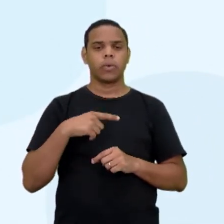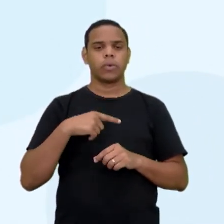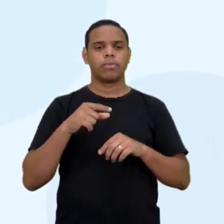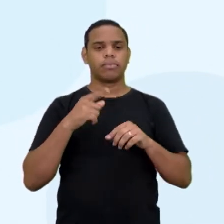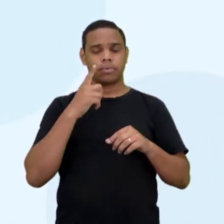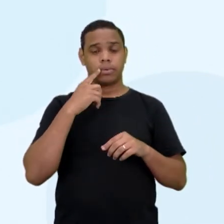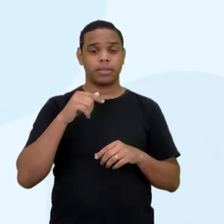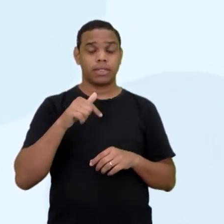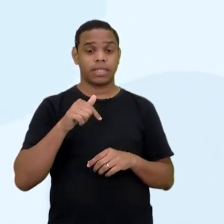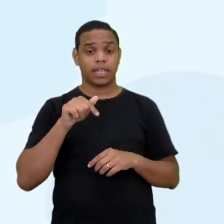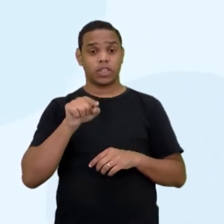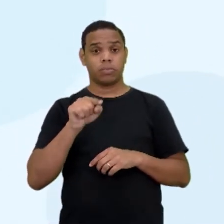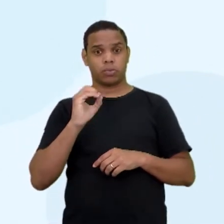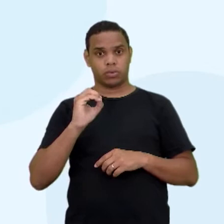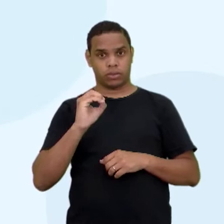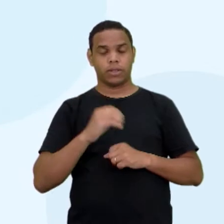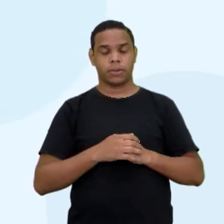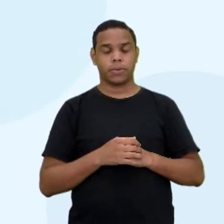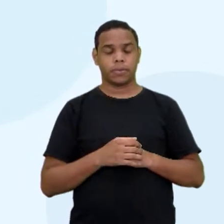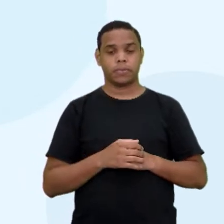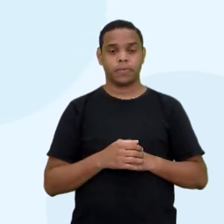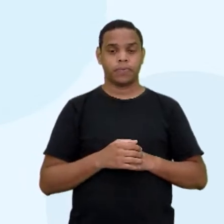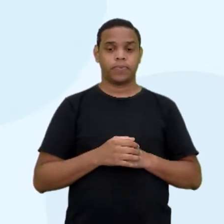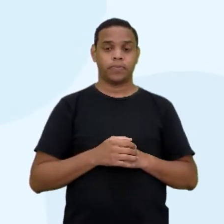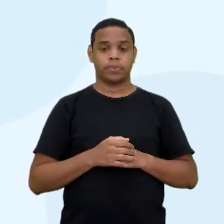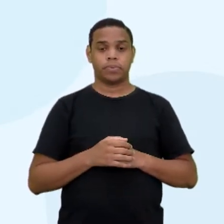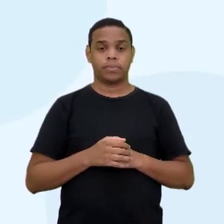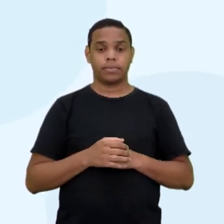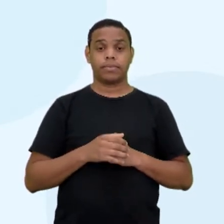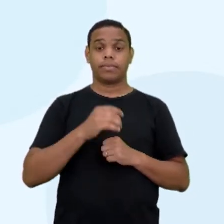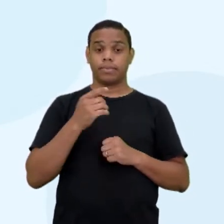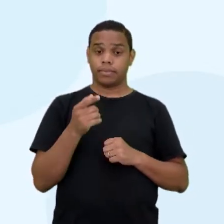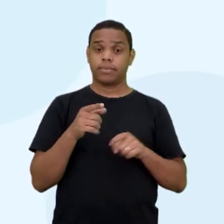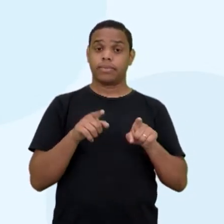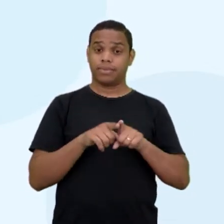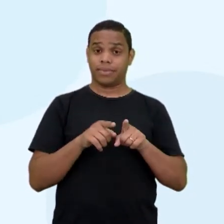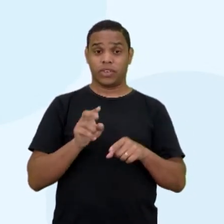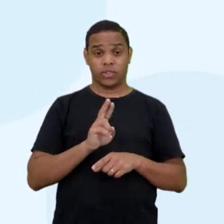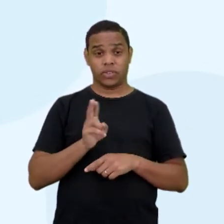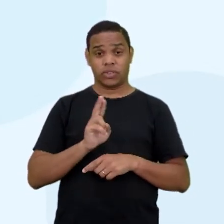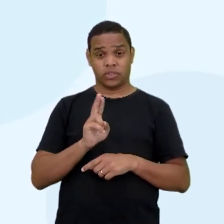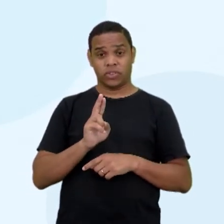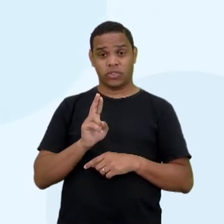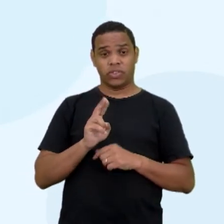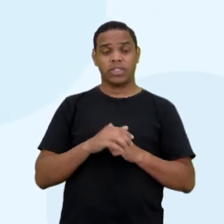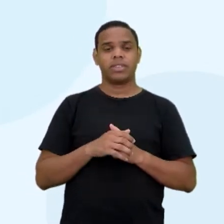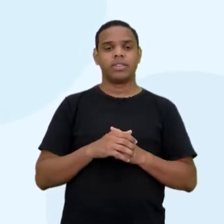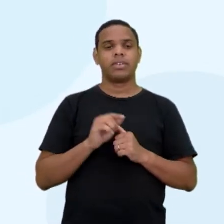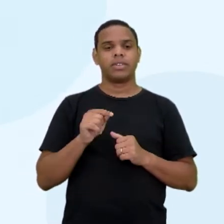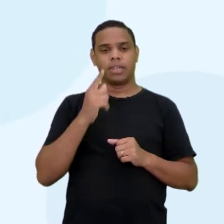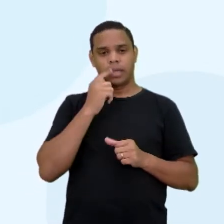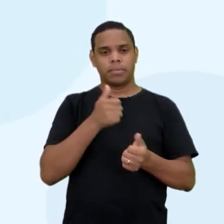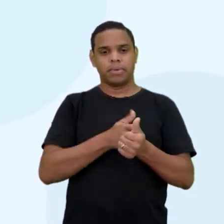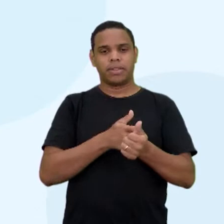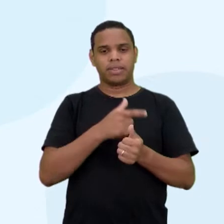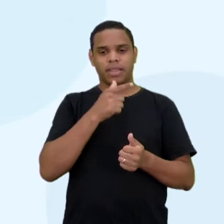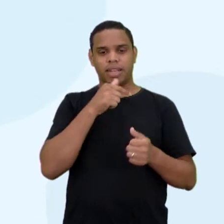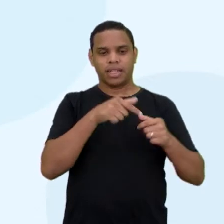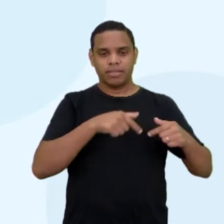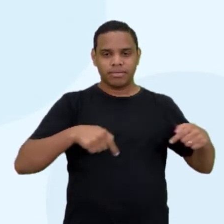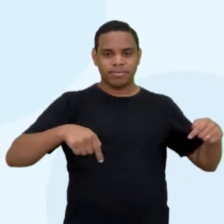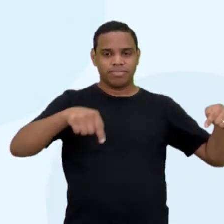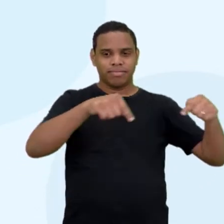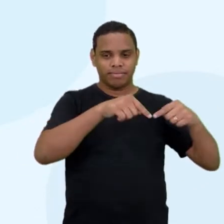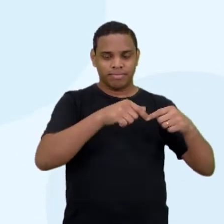escala aí de 7,0, né? E essa falha aí, ela tem esse nome de Henriquillo por causa do lago, que tem o mesmo